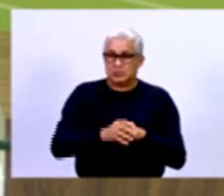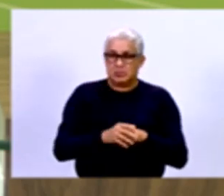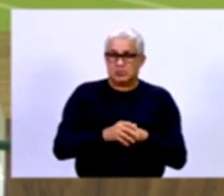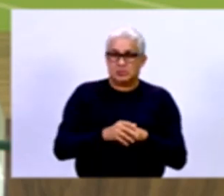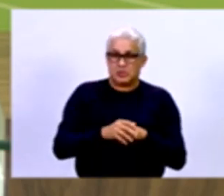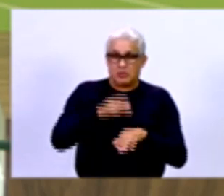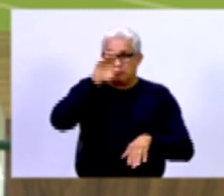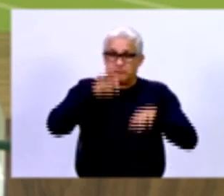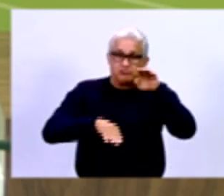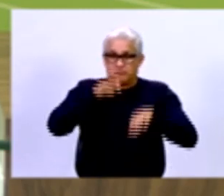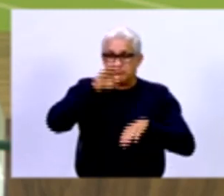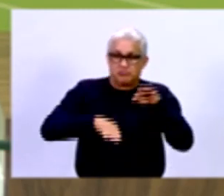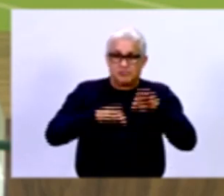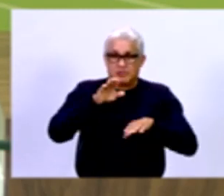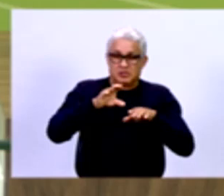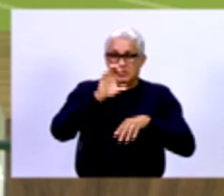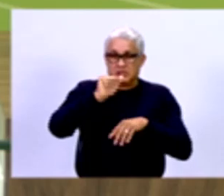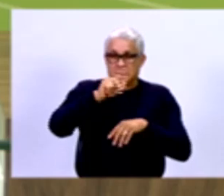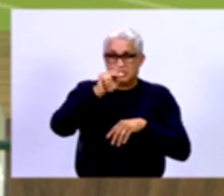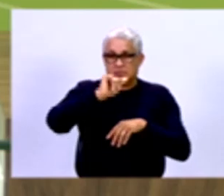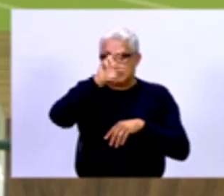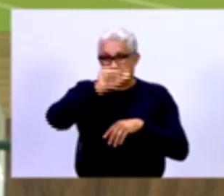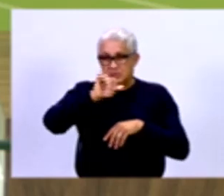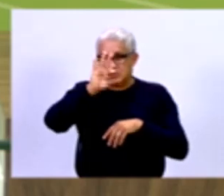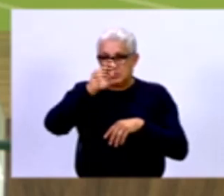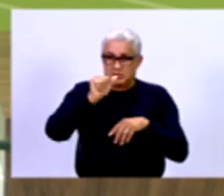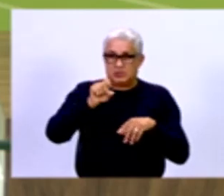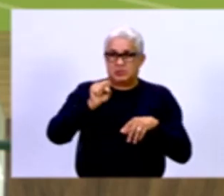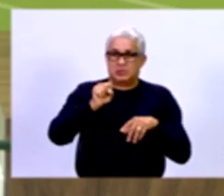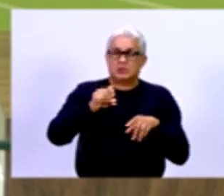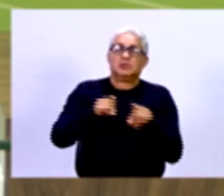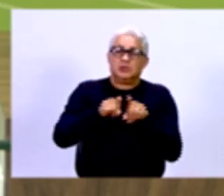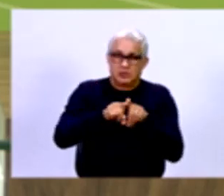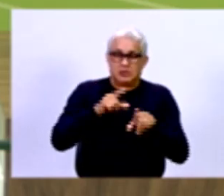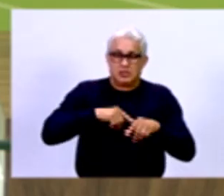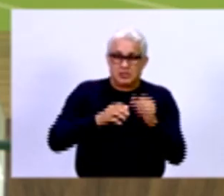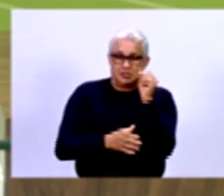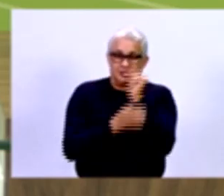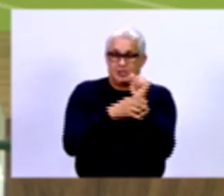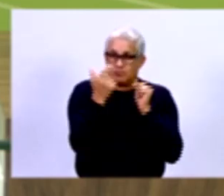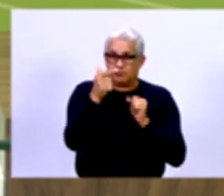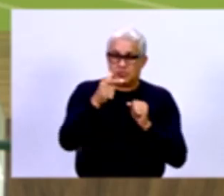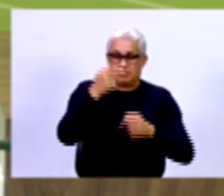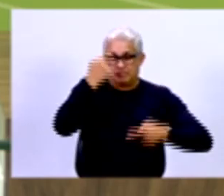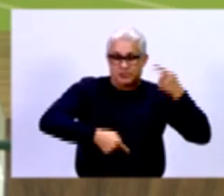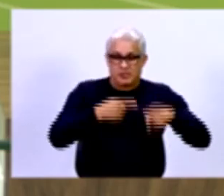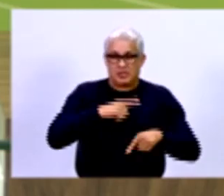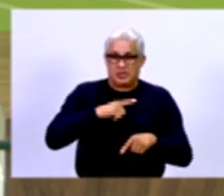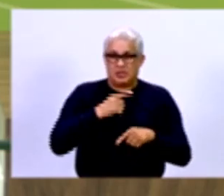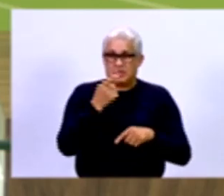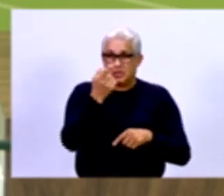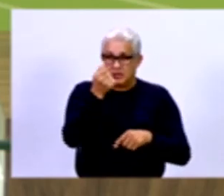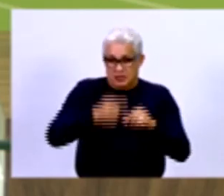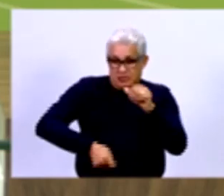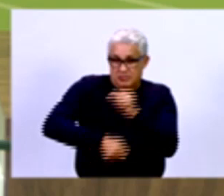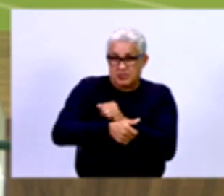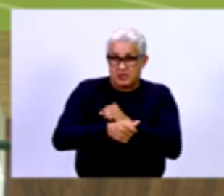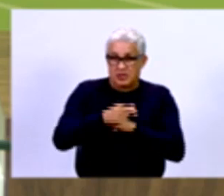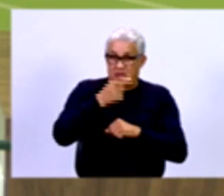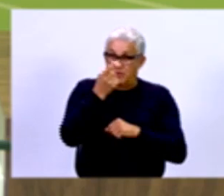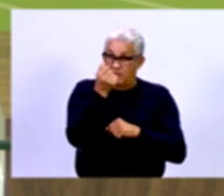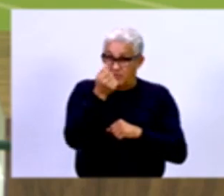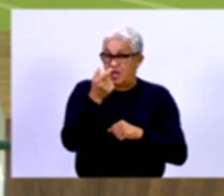No momento em que talvez a gente está mostrando essa insegurança política, a gente vai ter menos investimentos financeiros. E isso sim é